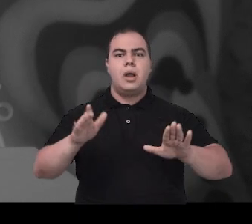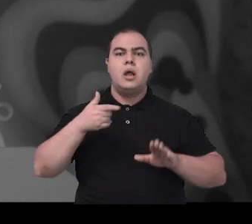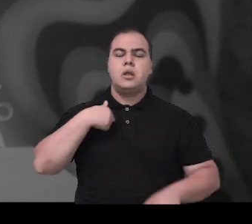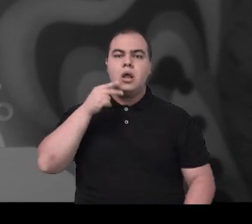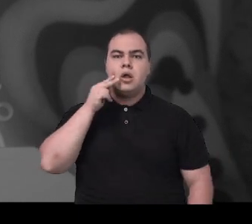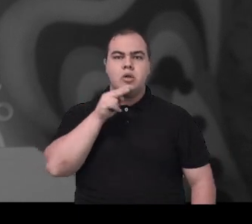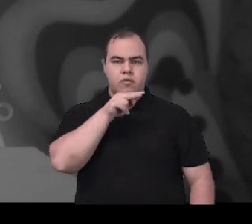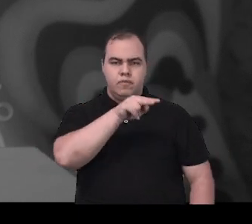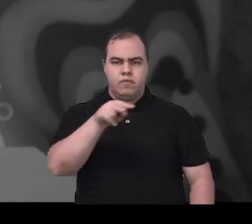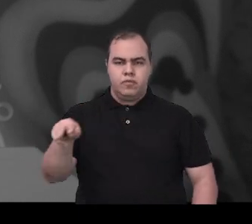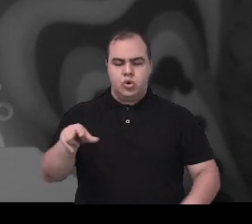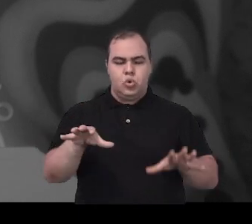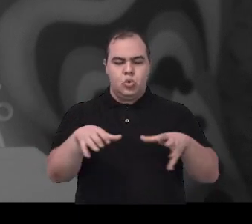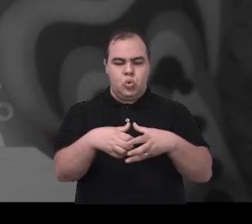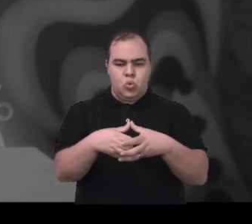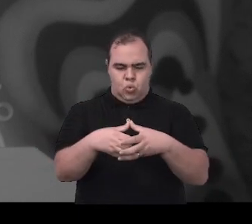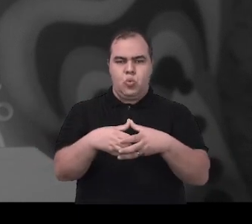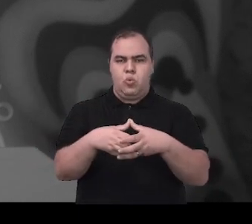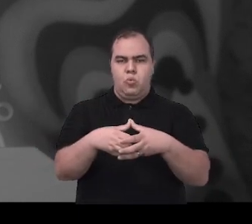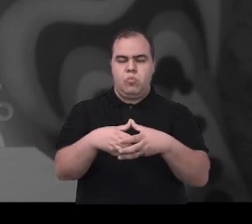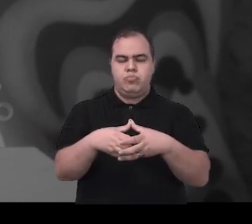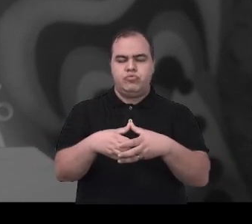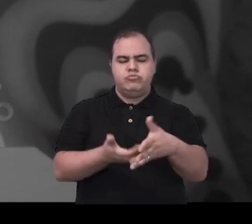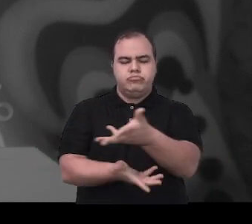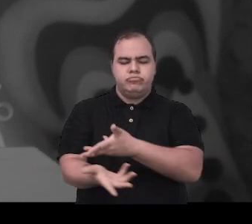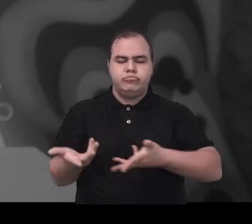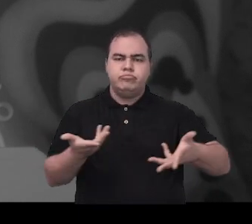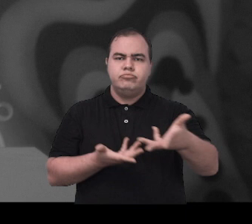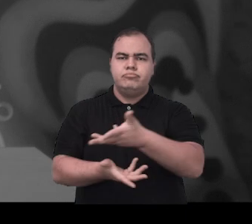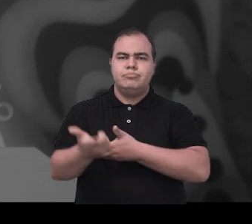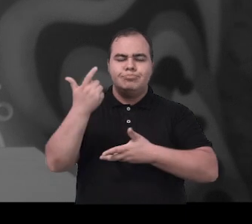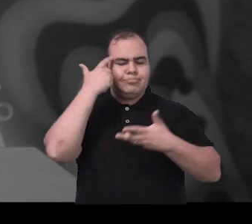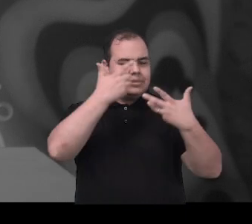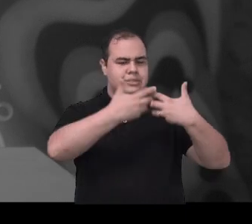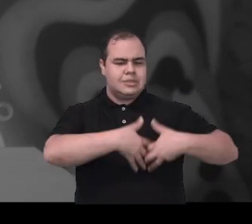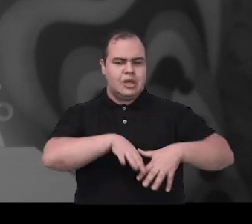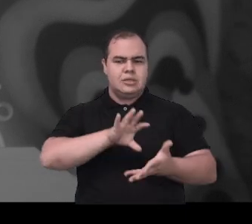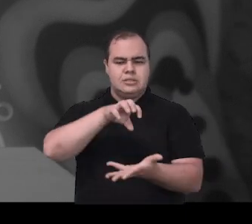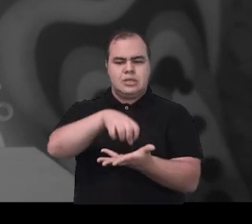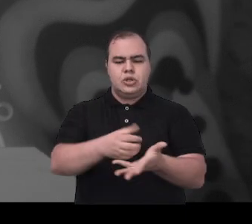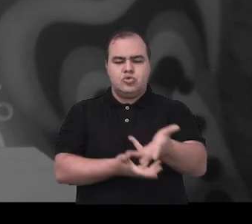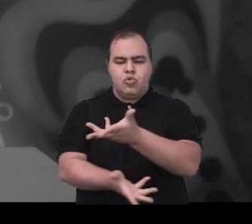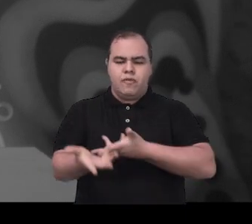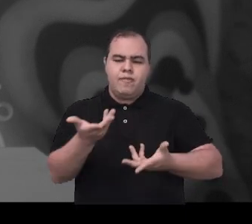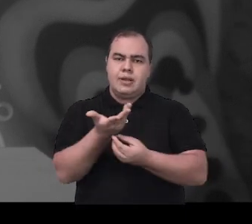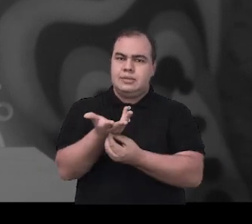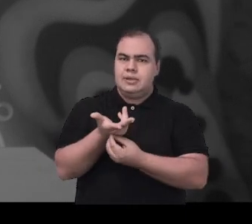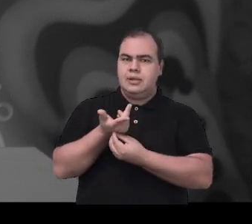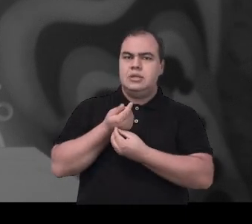quando ele ouviu as palavras do Arthur Hipólito e do grupo, pensando o Centro de Convivência